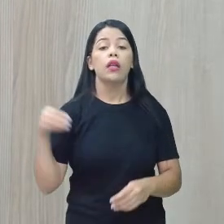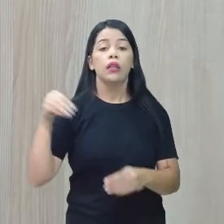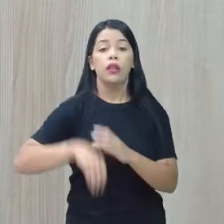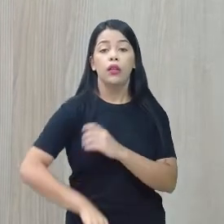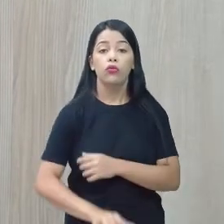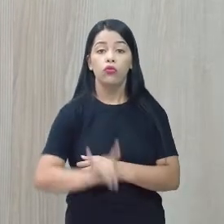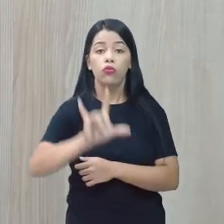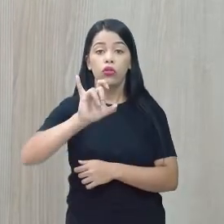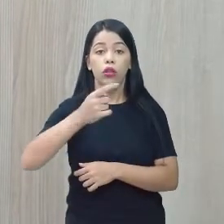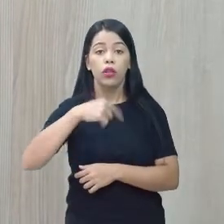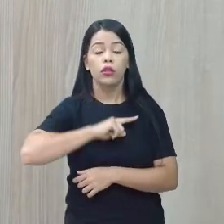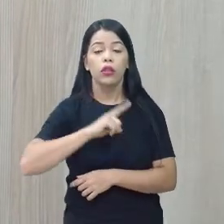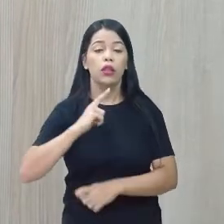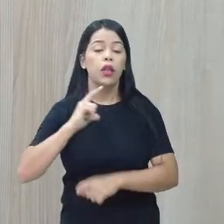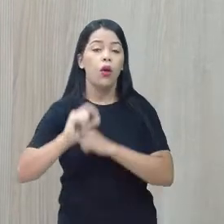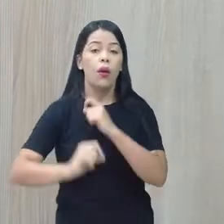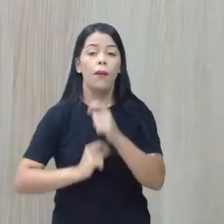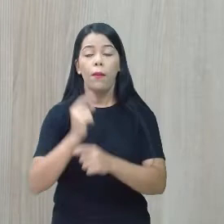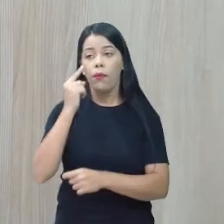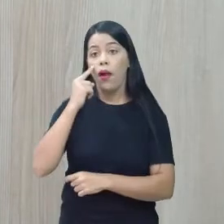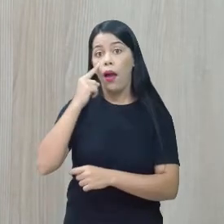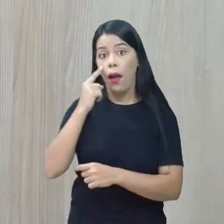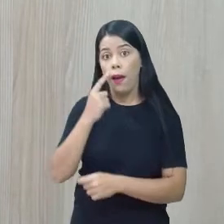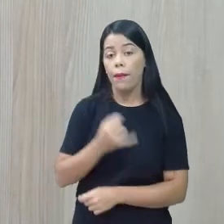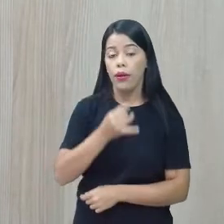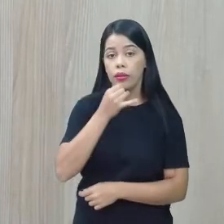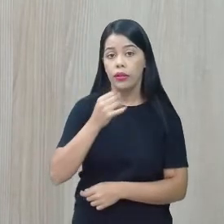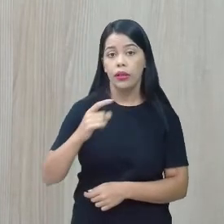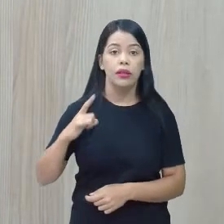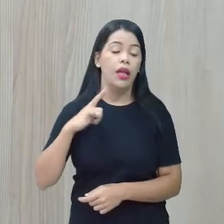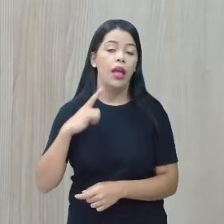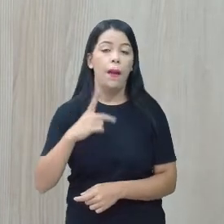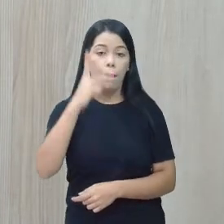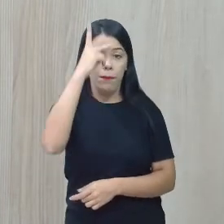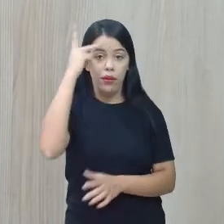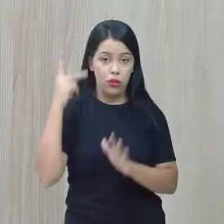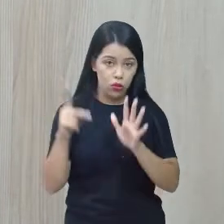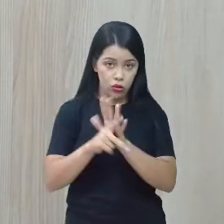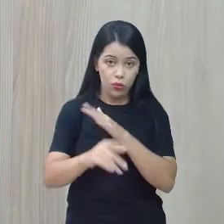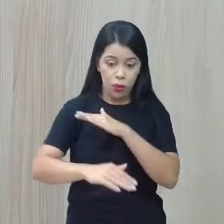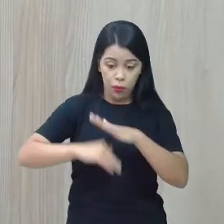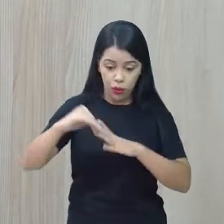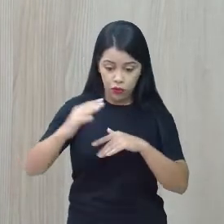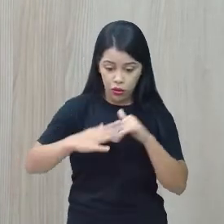mundo vai saber. A gente tem lá os influencers que tem